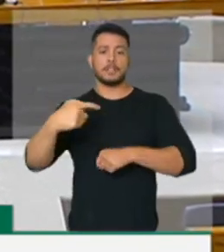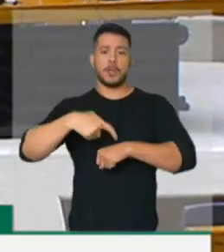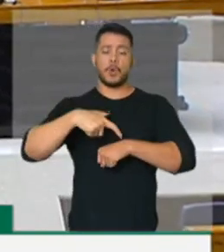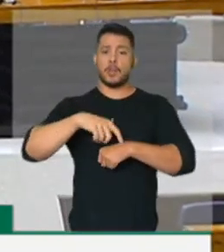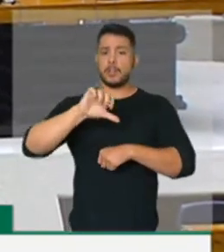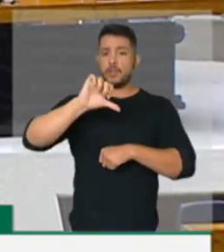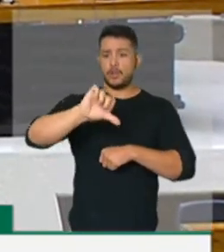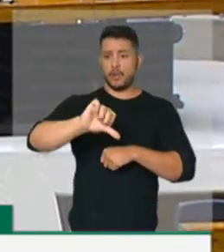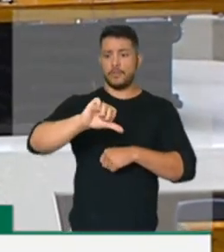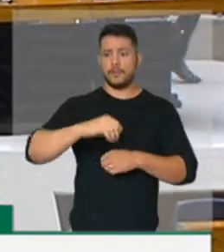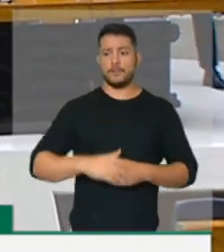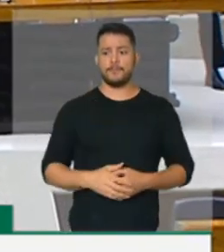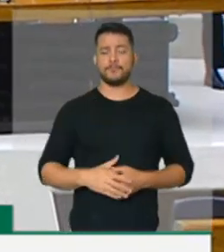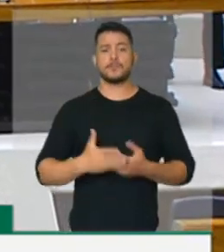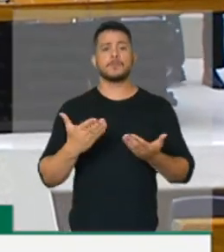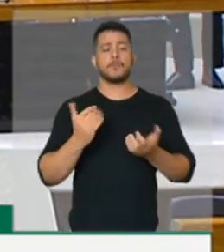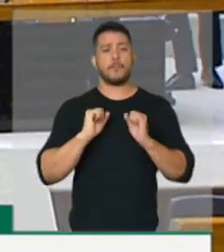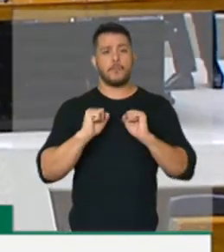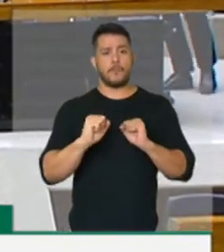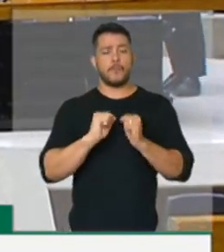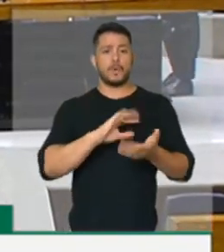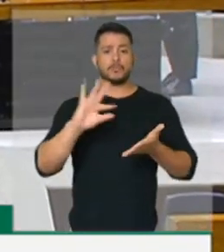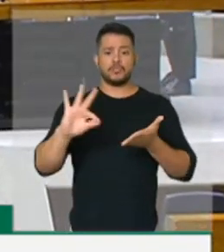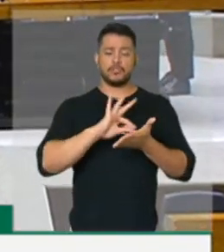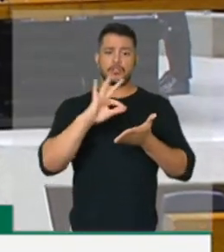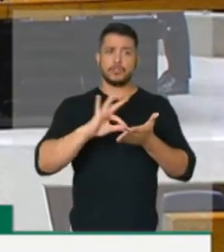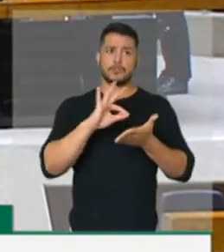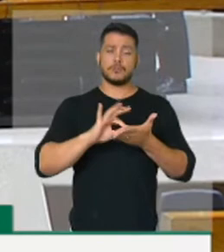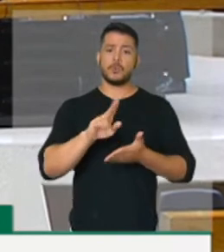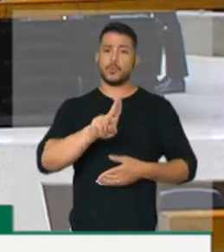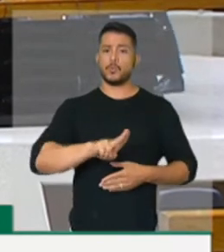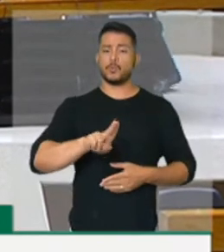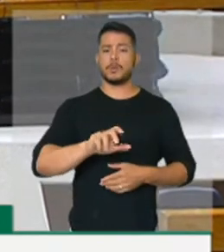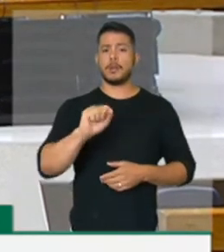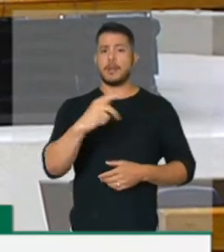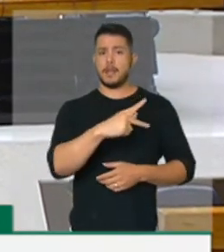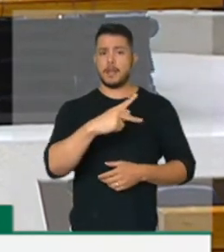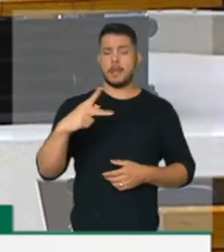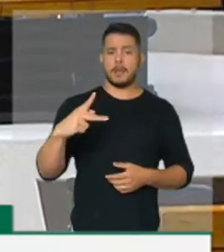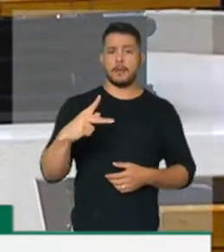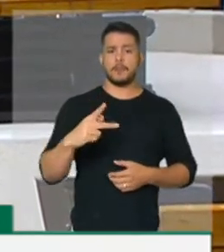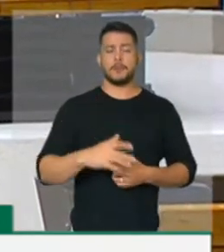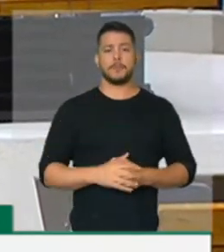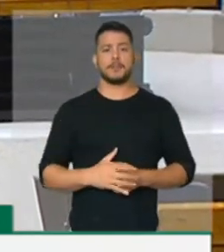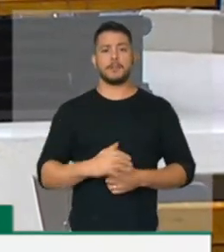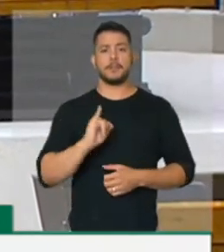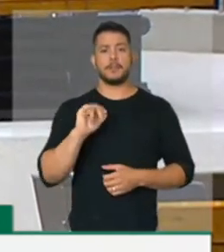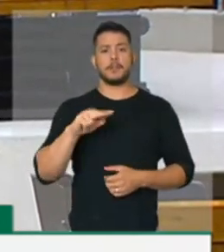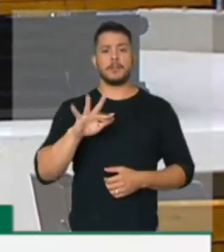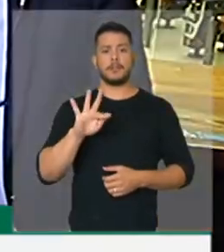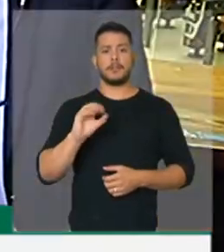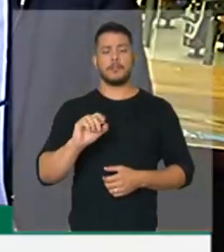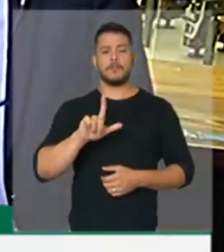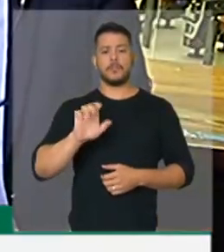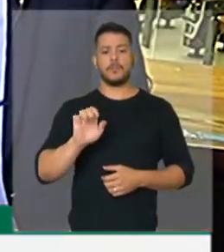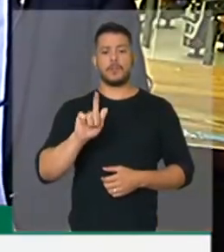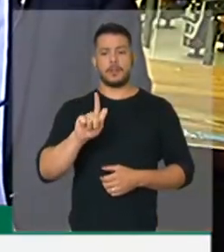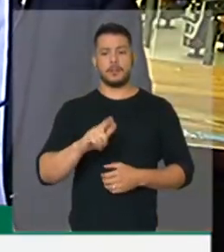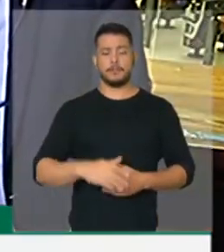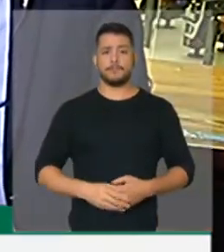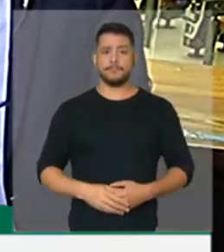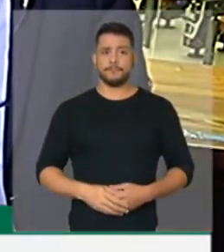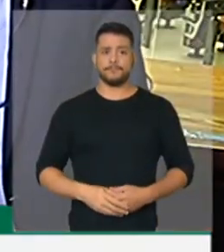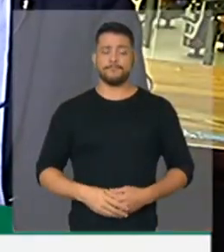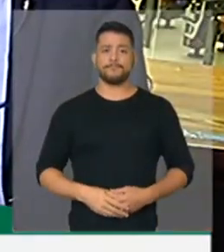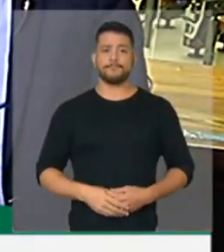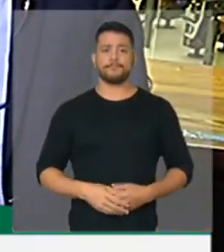As inscrições serão realizadas por meio do aplicativo Infoleg. Está encerrada a sessão. Deputada